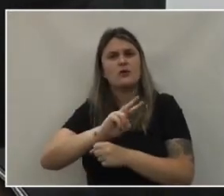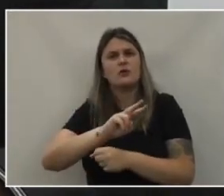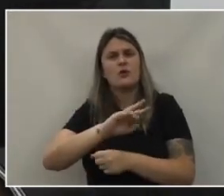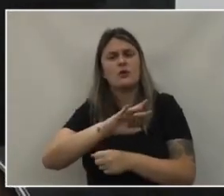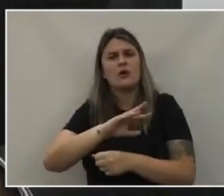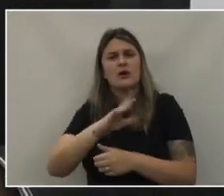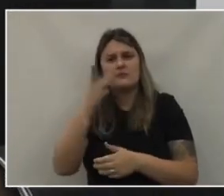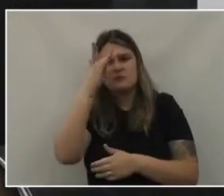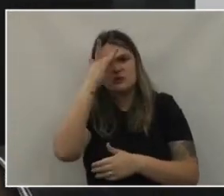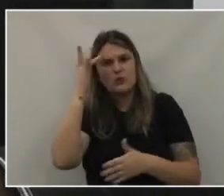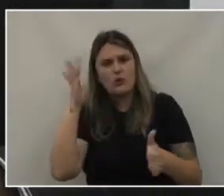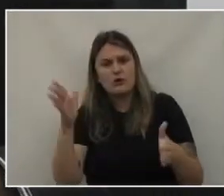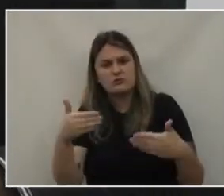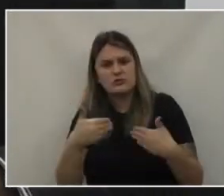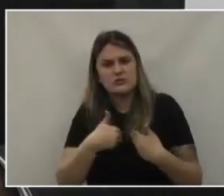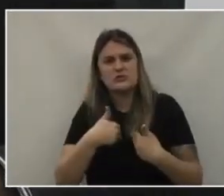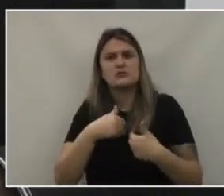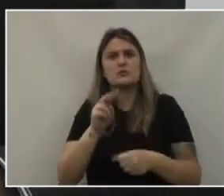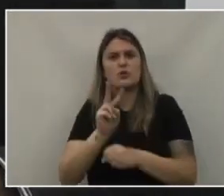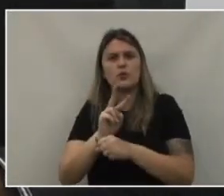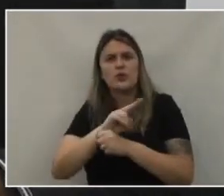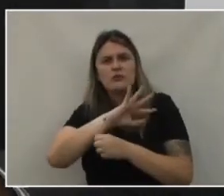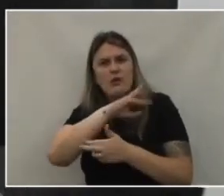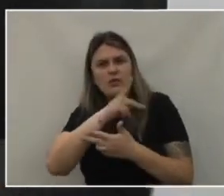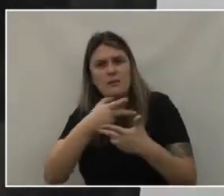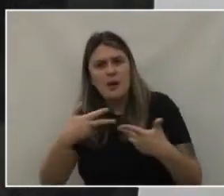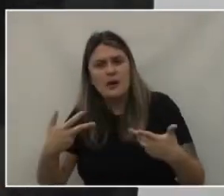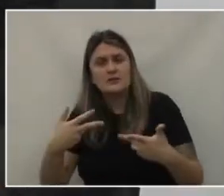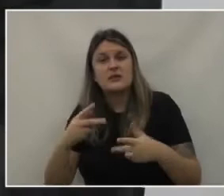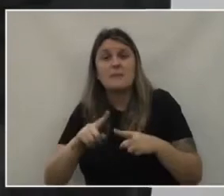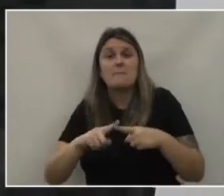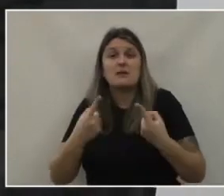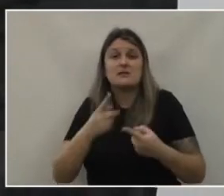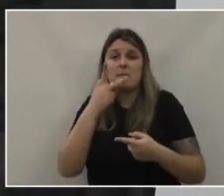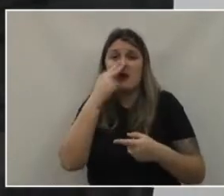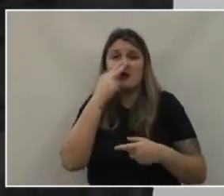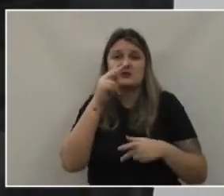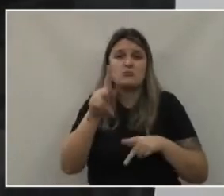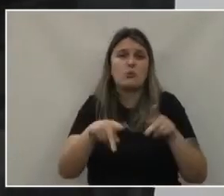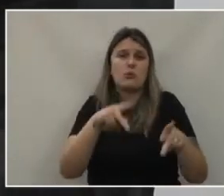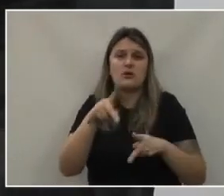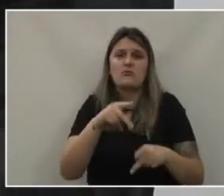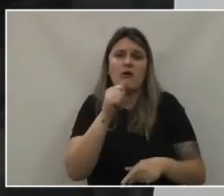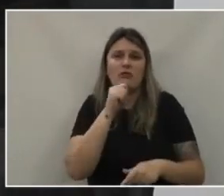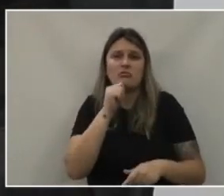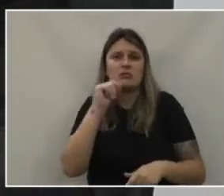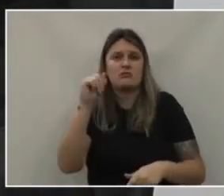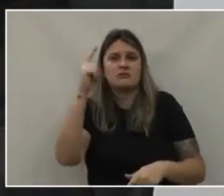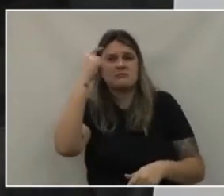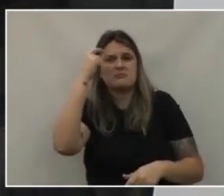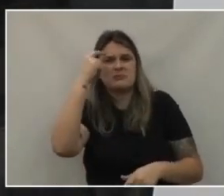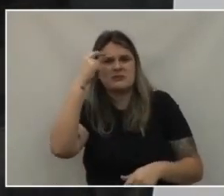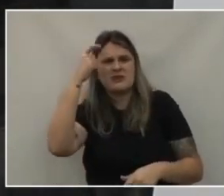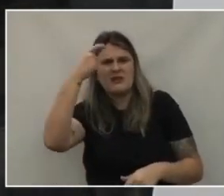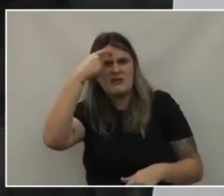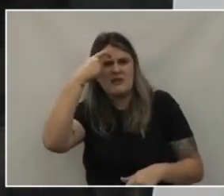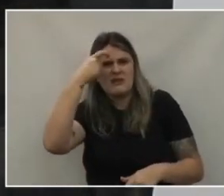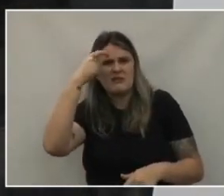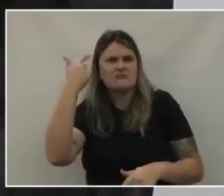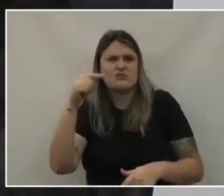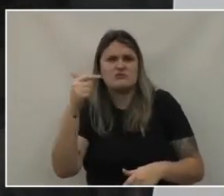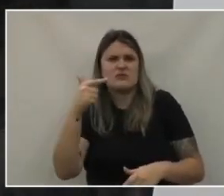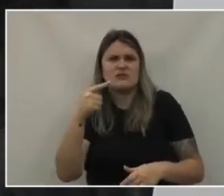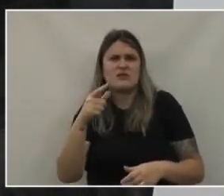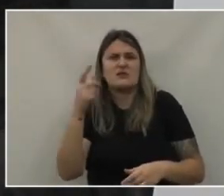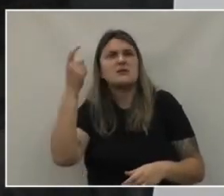sobre as pessoas com autismo, os animais de estimação. Mas parece que a população ela só tem aquele êxtase, né, de ficar